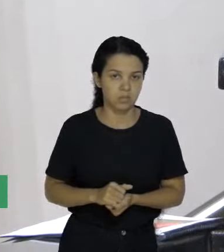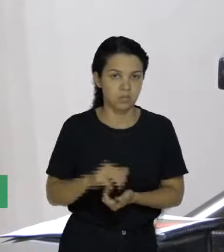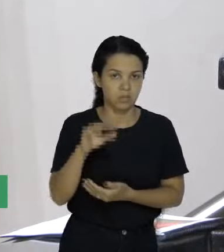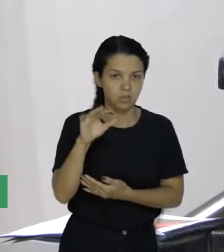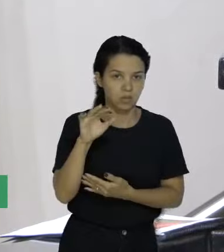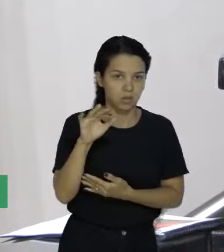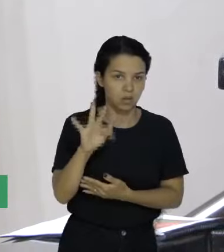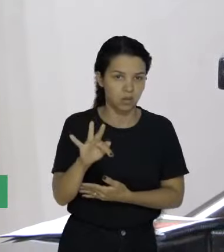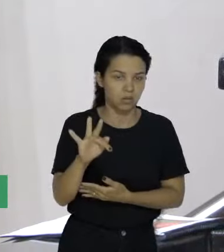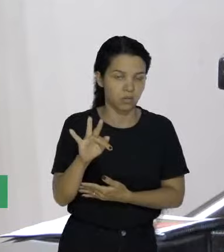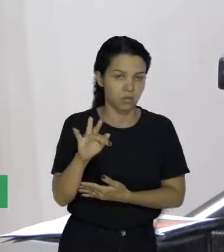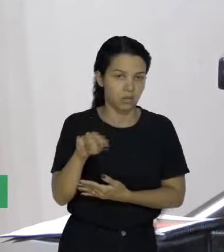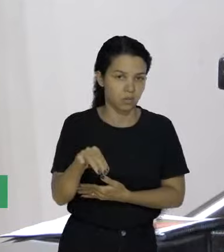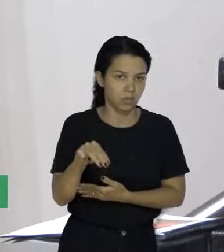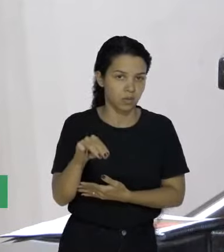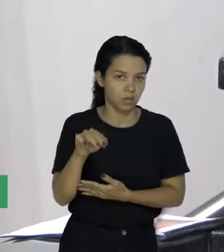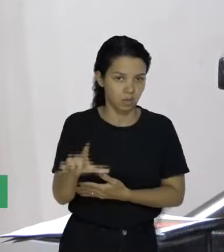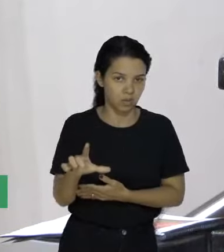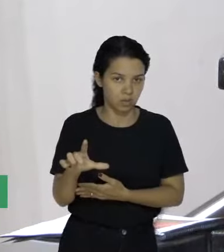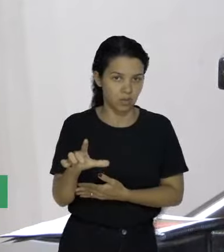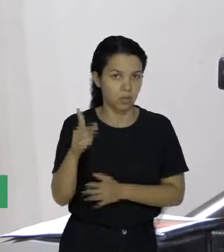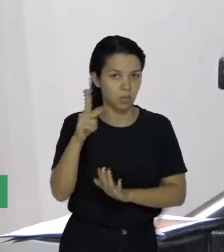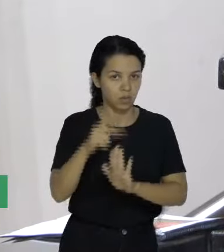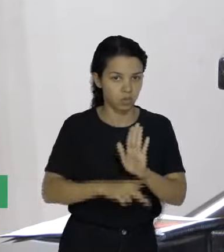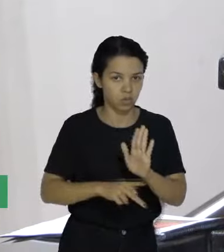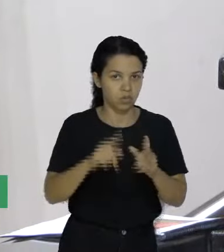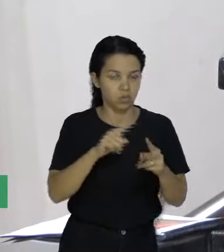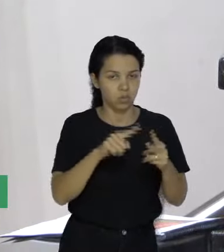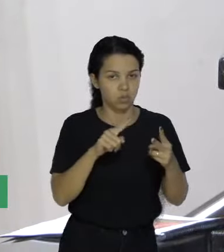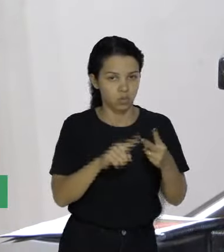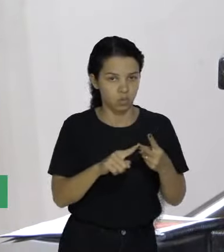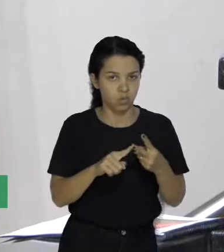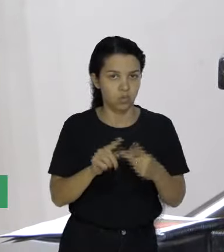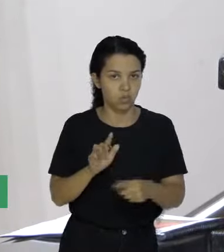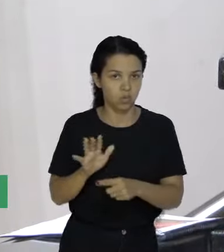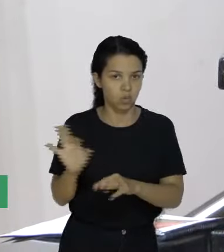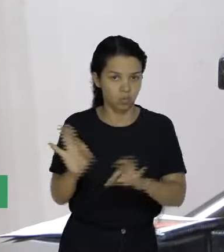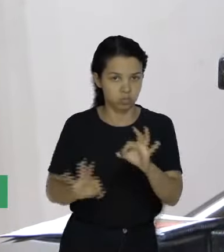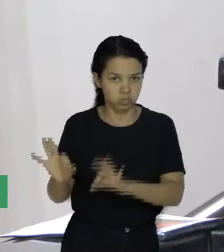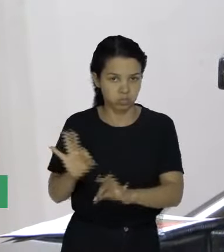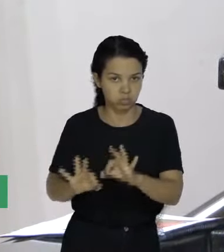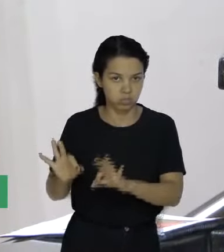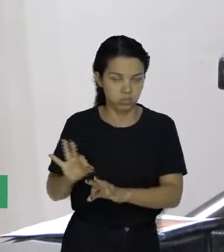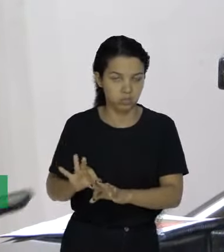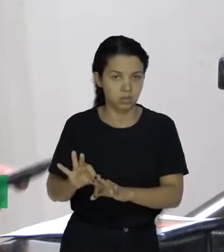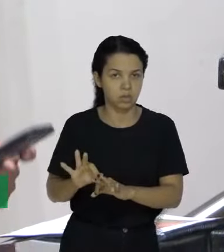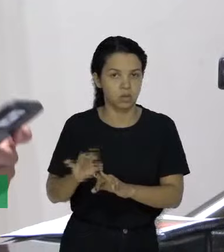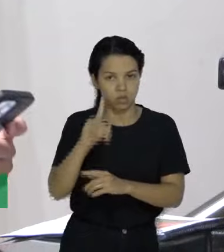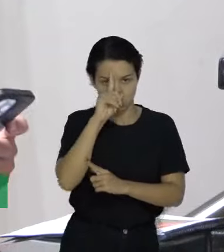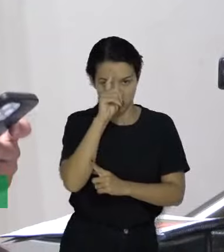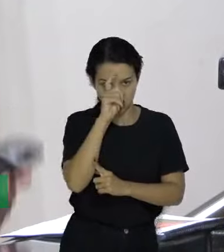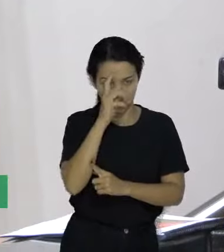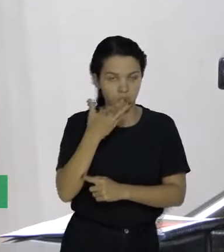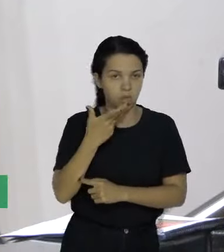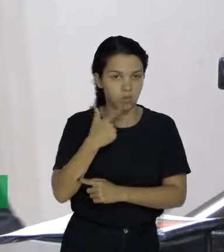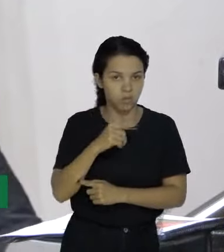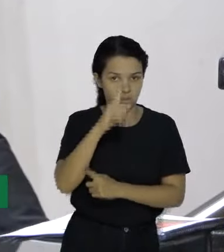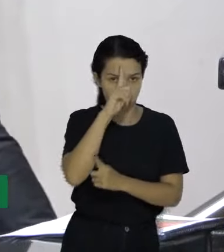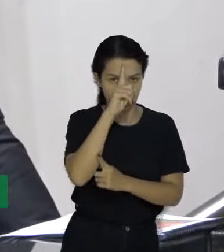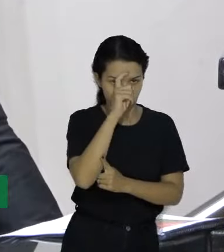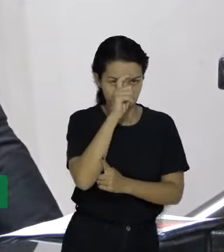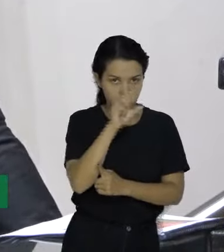Camilo projetos dois projetos para equipar o Hospital Infantil e o hospital Santa Catarina um total de 20